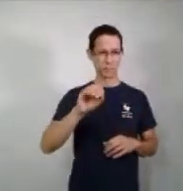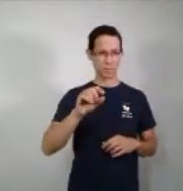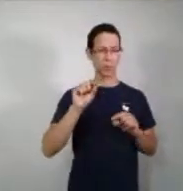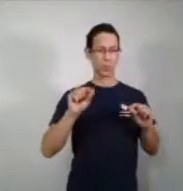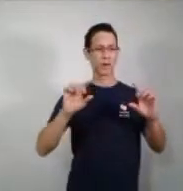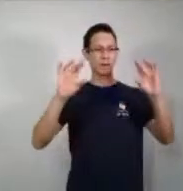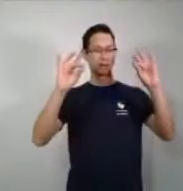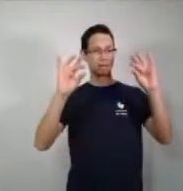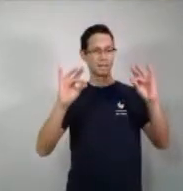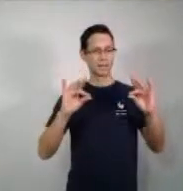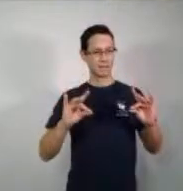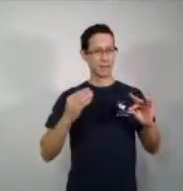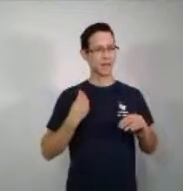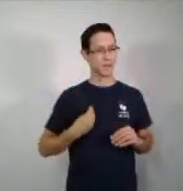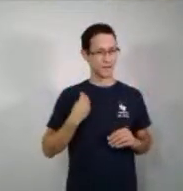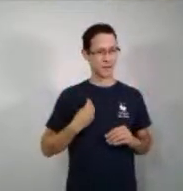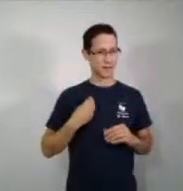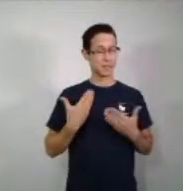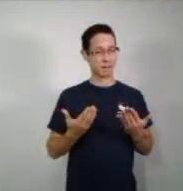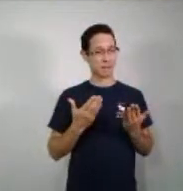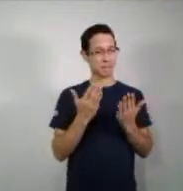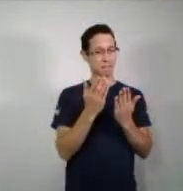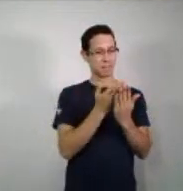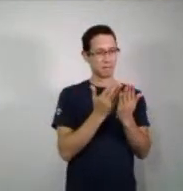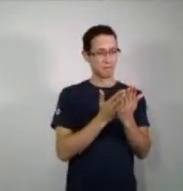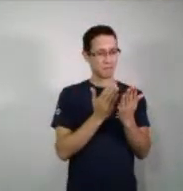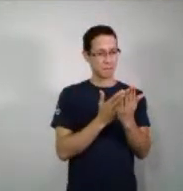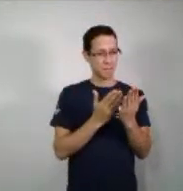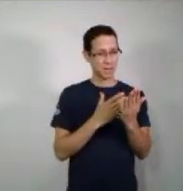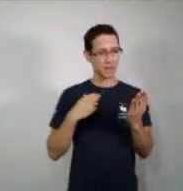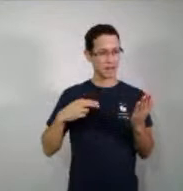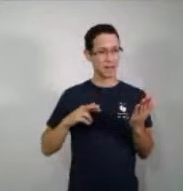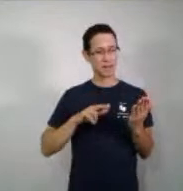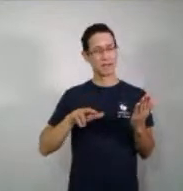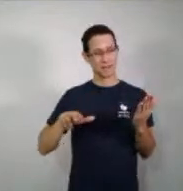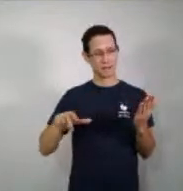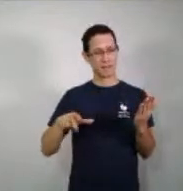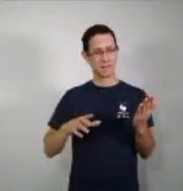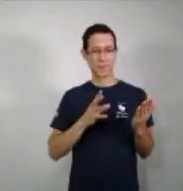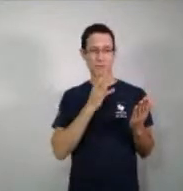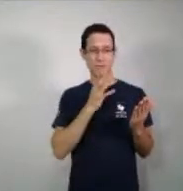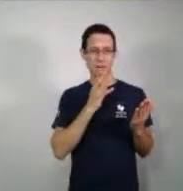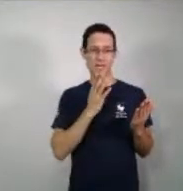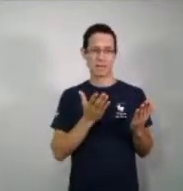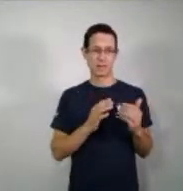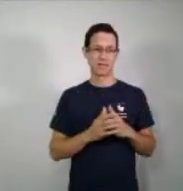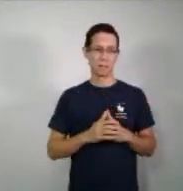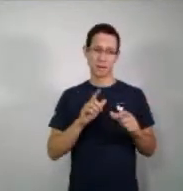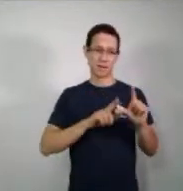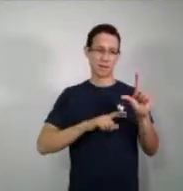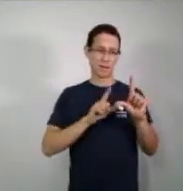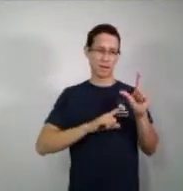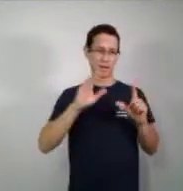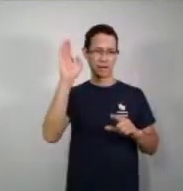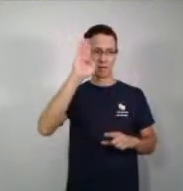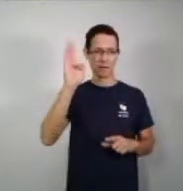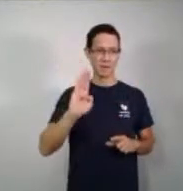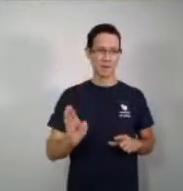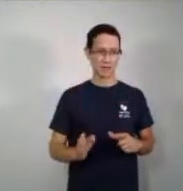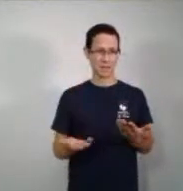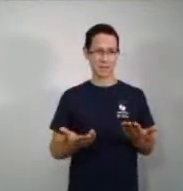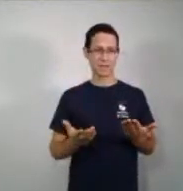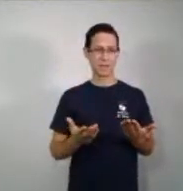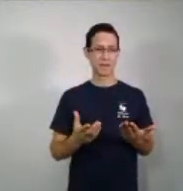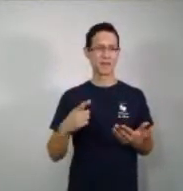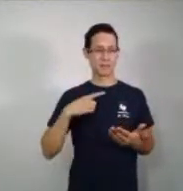vida cuja obra talvez a gente conheça, né, de forma esparsa, porque quem estuda literatura brasileira fatalmente cruzou com Paulo Rony